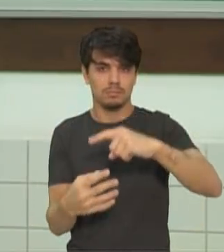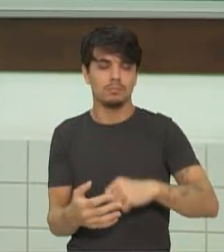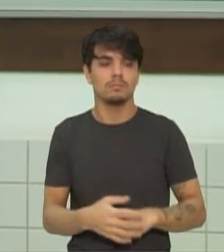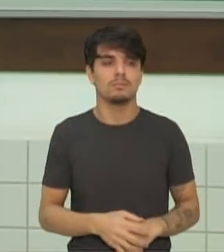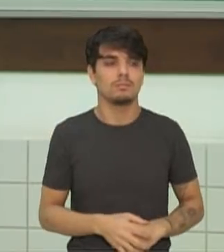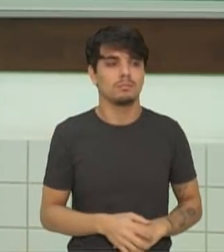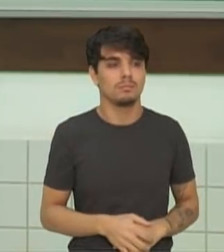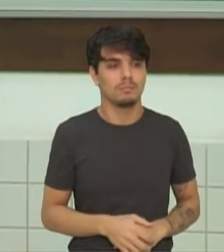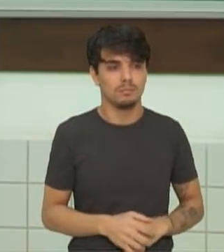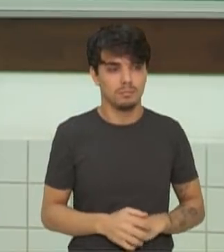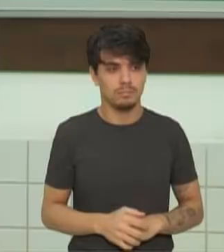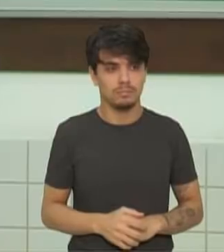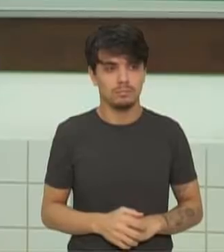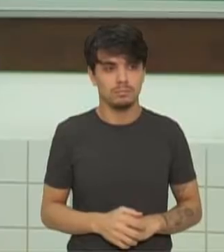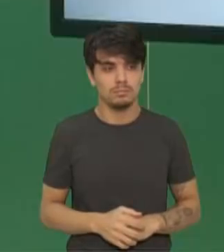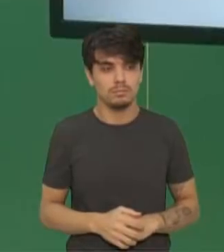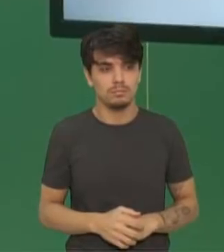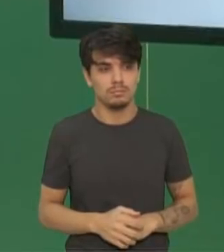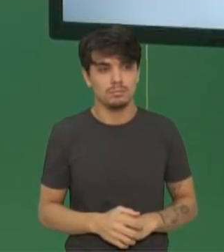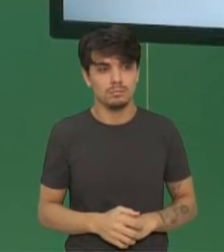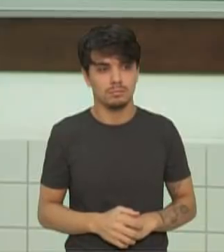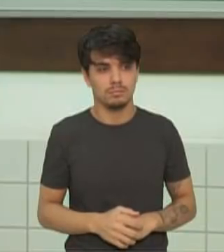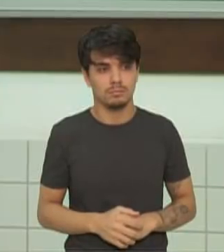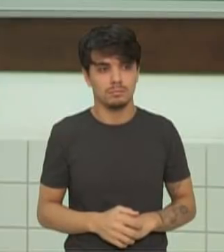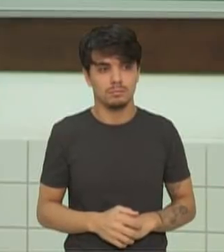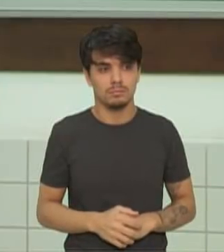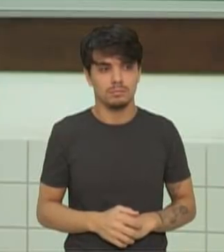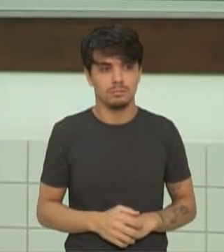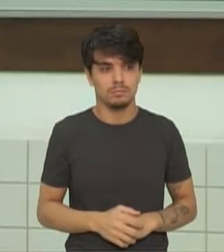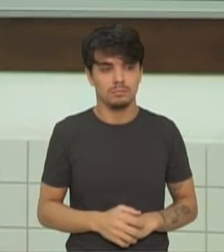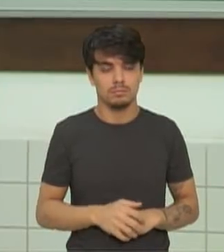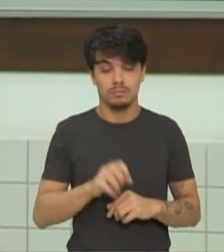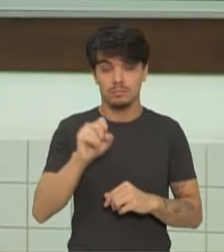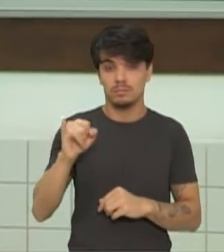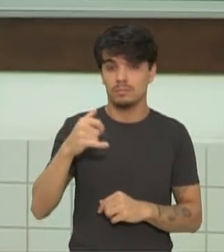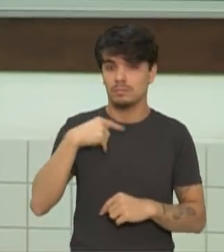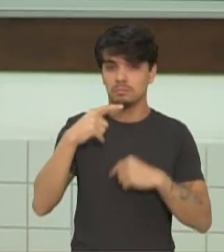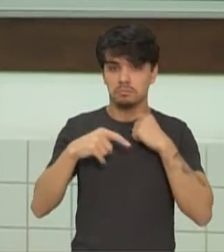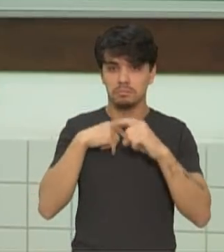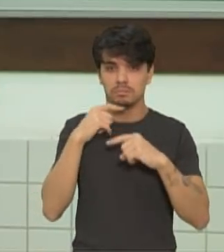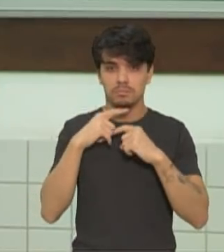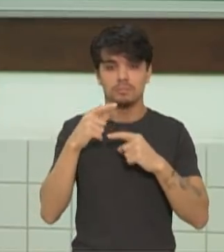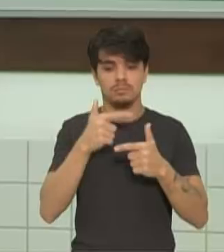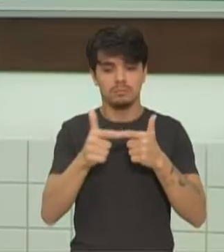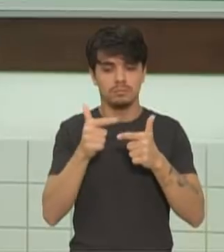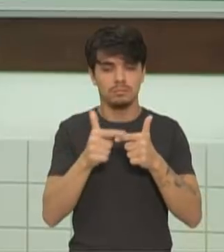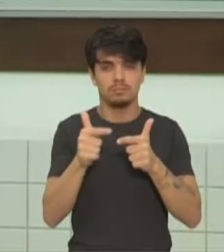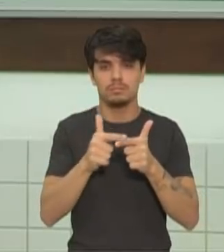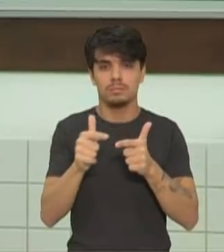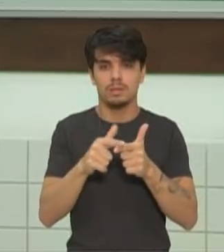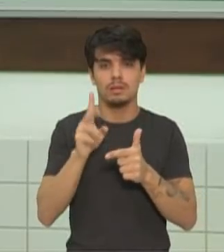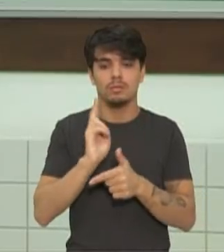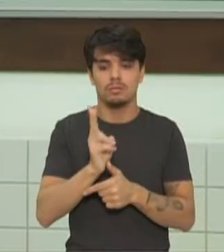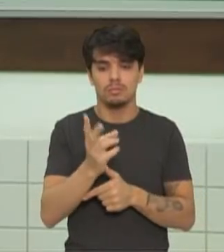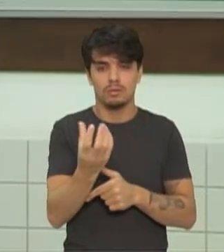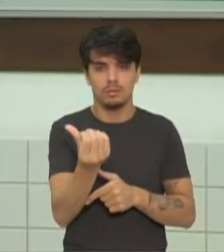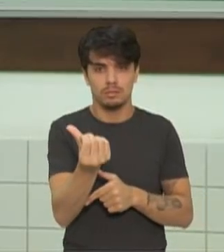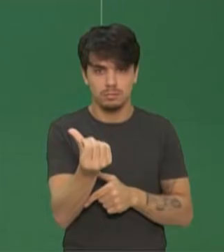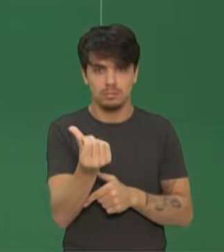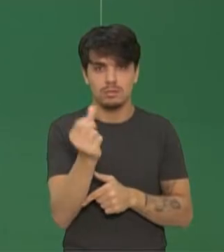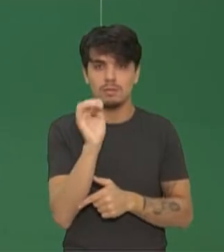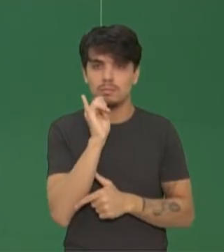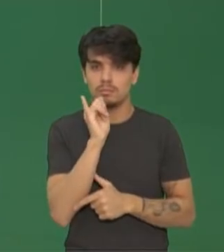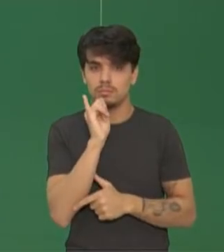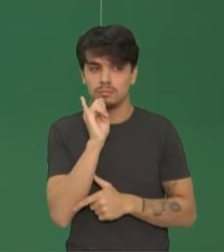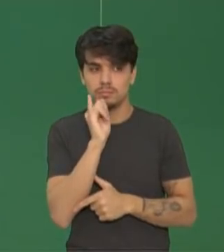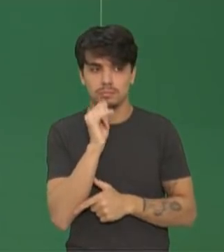Agora, se por um acaso a gente não conseguisse dividir né, e continuasse 6 aqui, por exemplo,